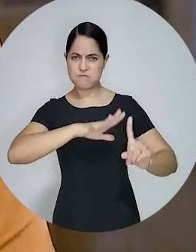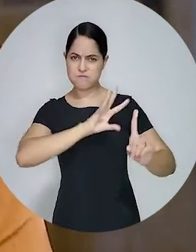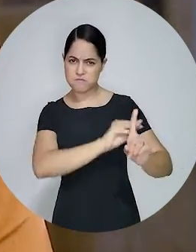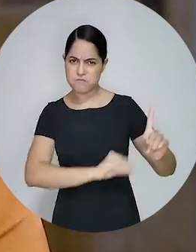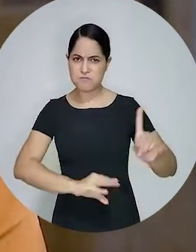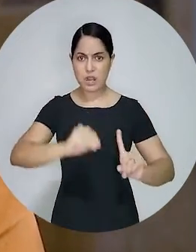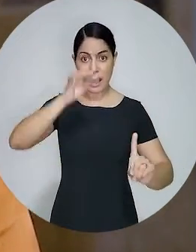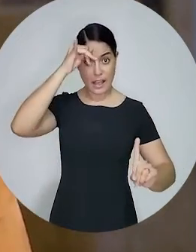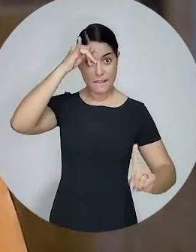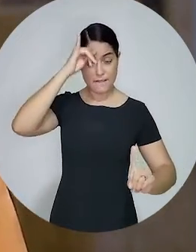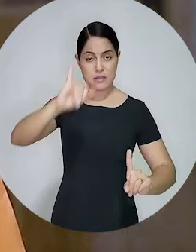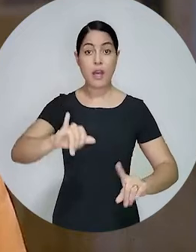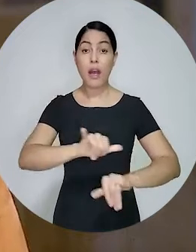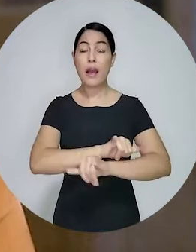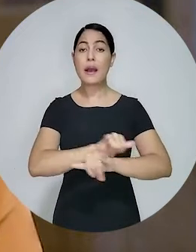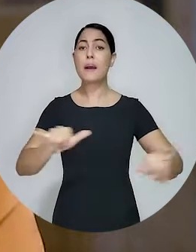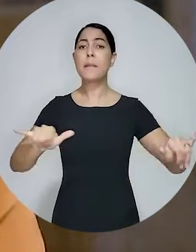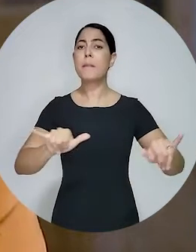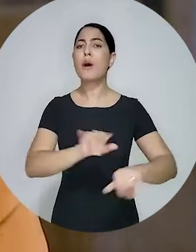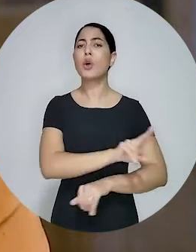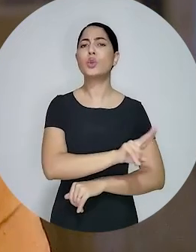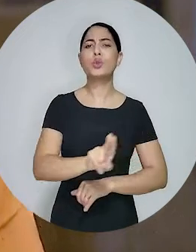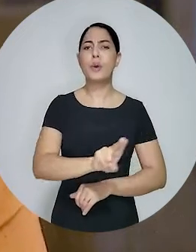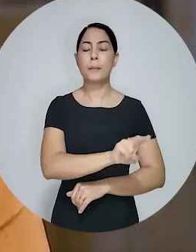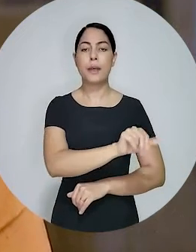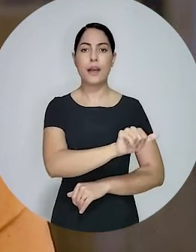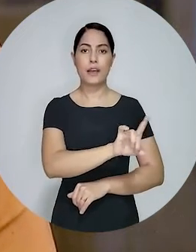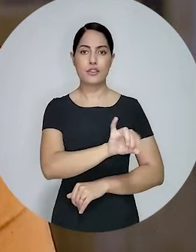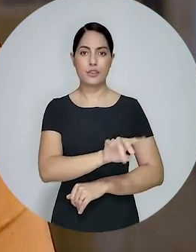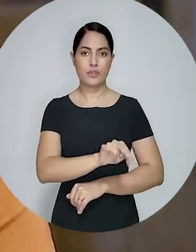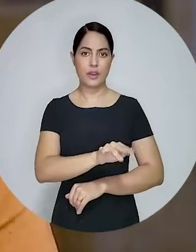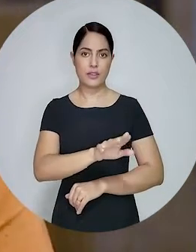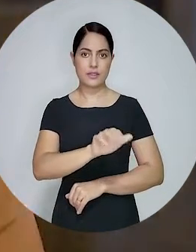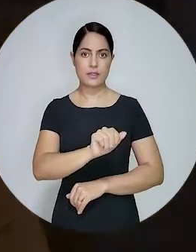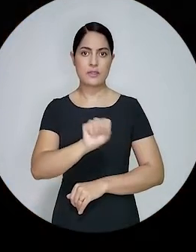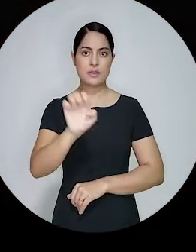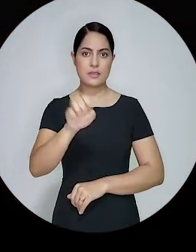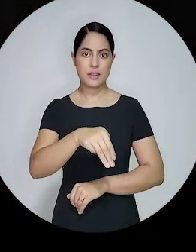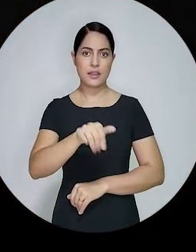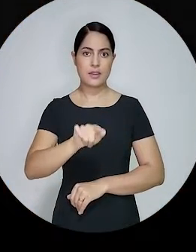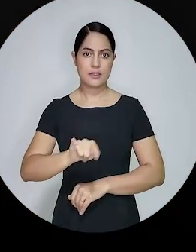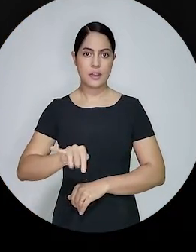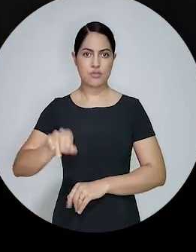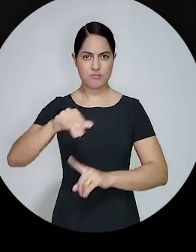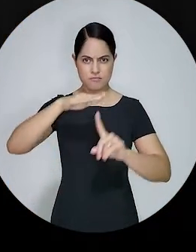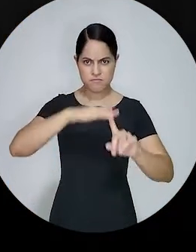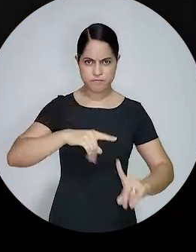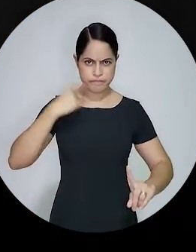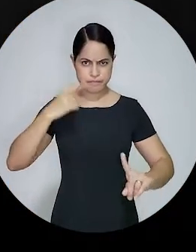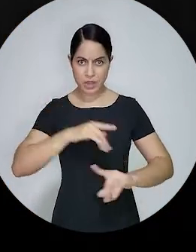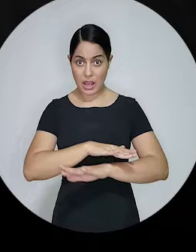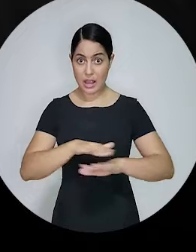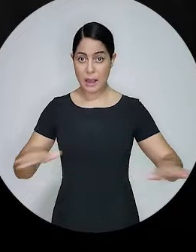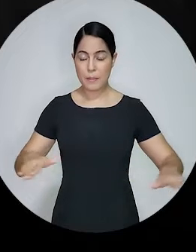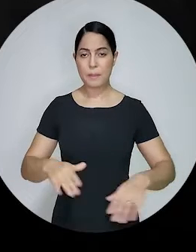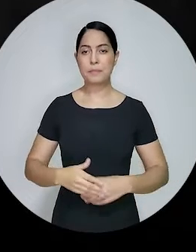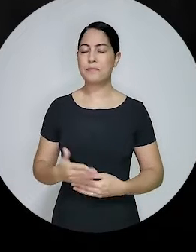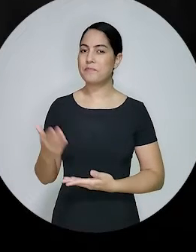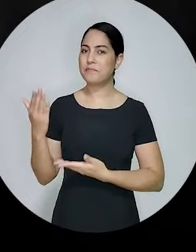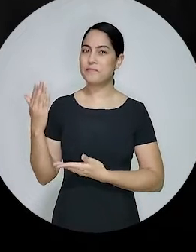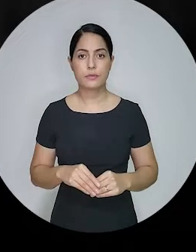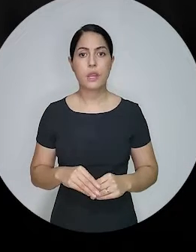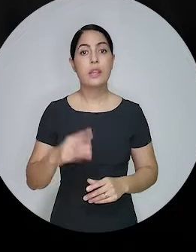e sexual, intitulada Advocacia Sem Assédio. Confira. 35% das mulheres